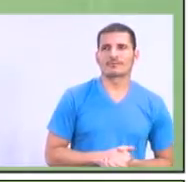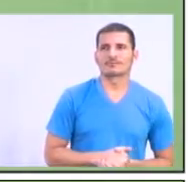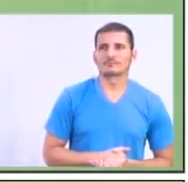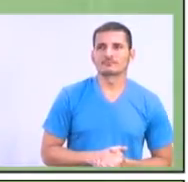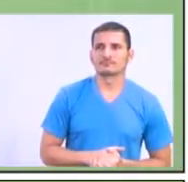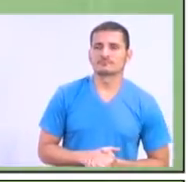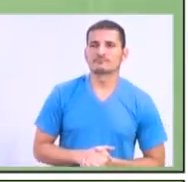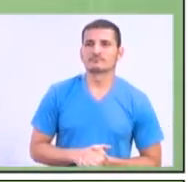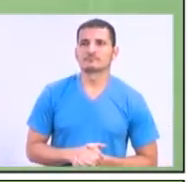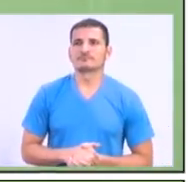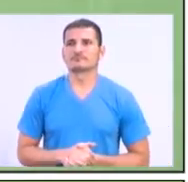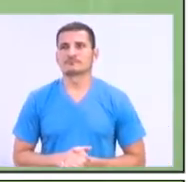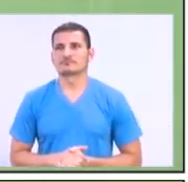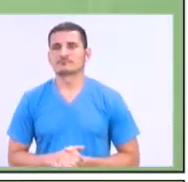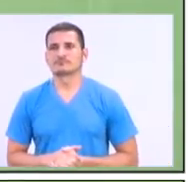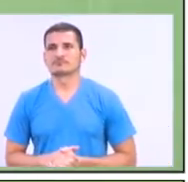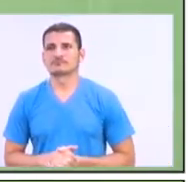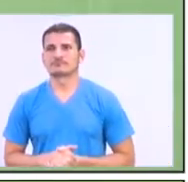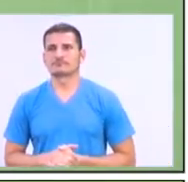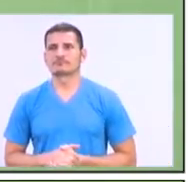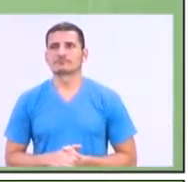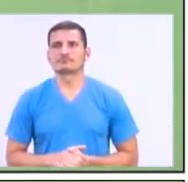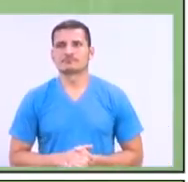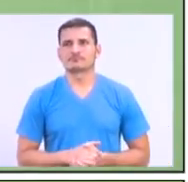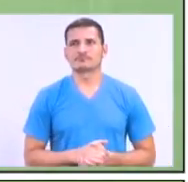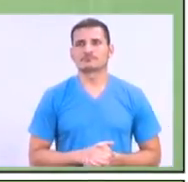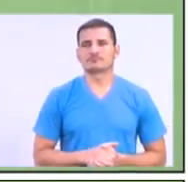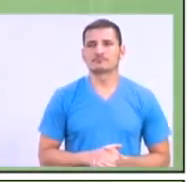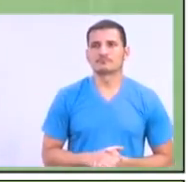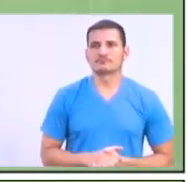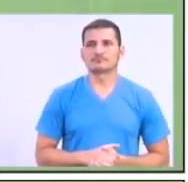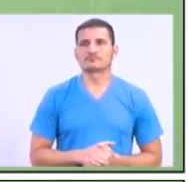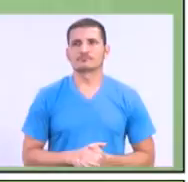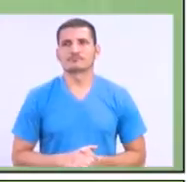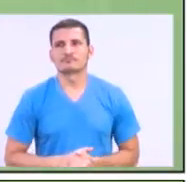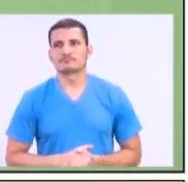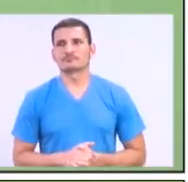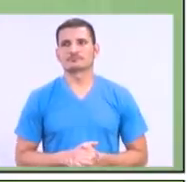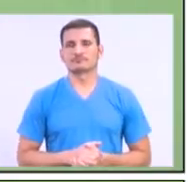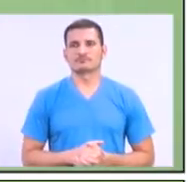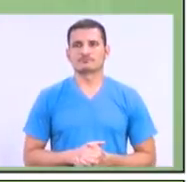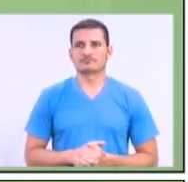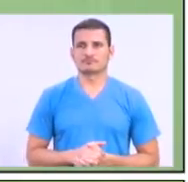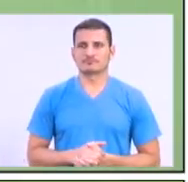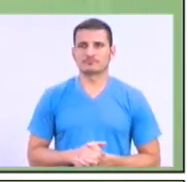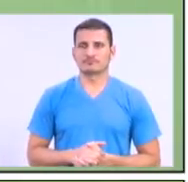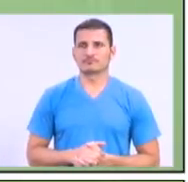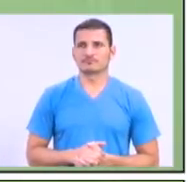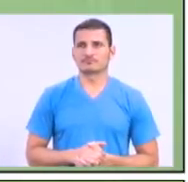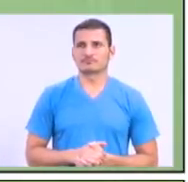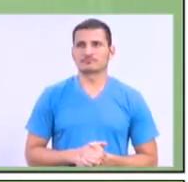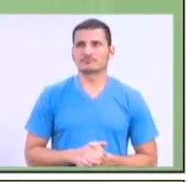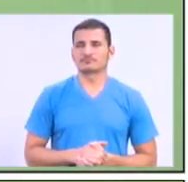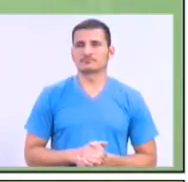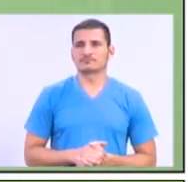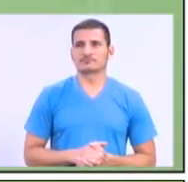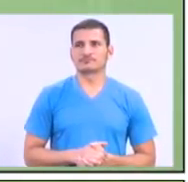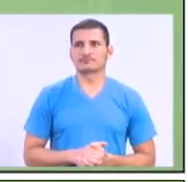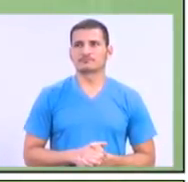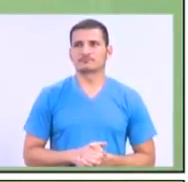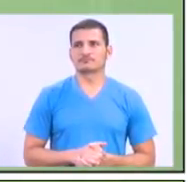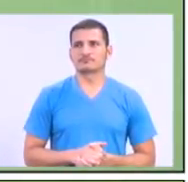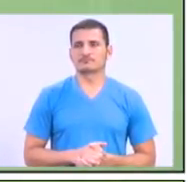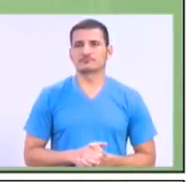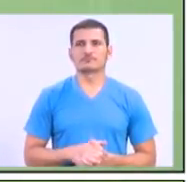né? Normalmente a gente tem espaços, quando estamos aprendendo lógica de programação, temos espaços delimitados para declarar variável. Você